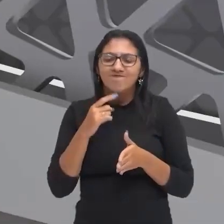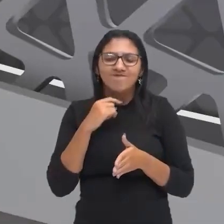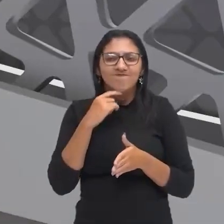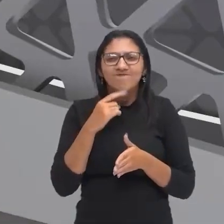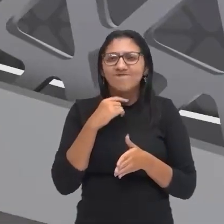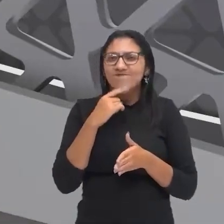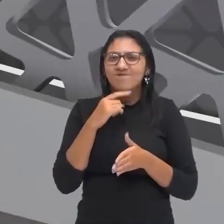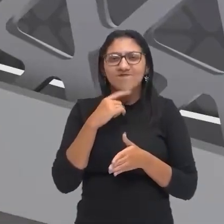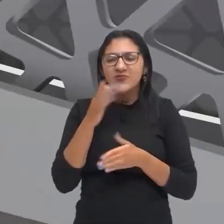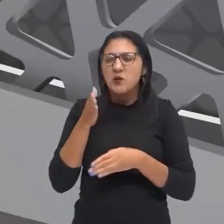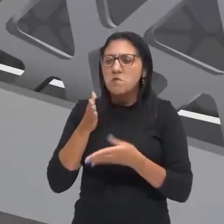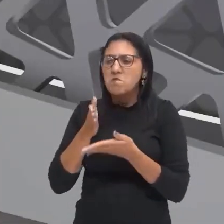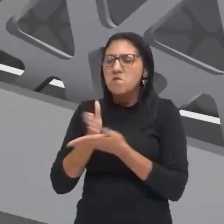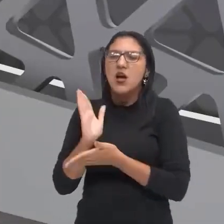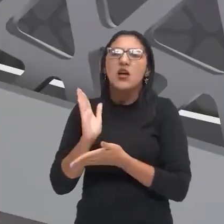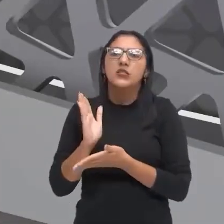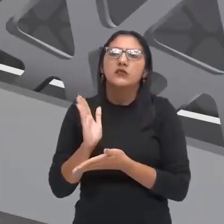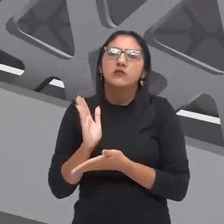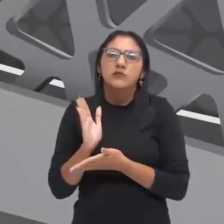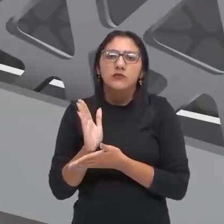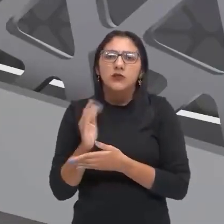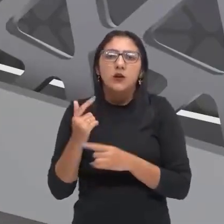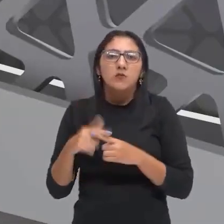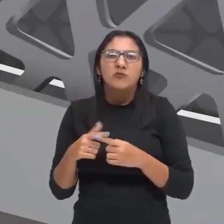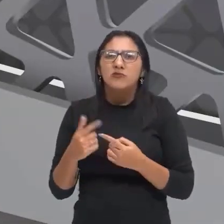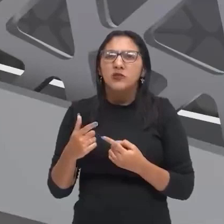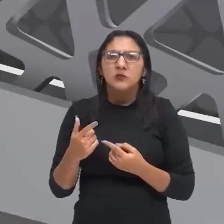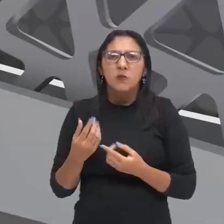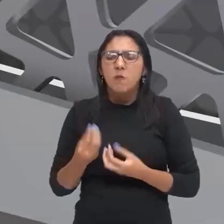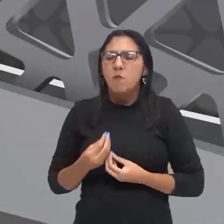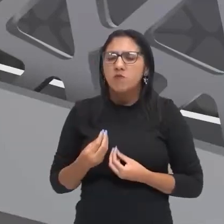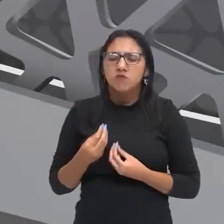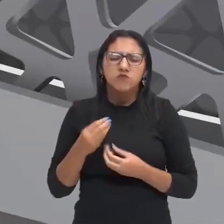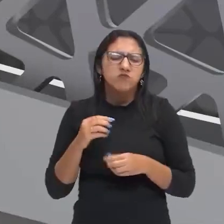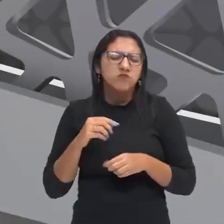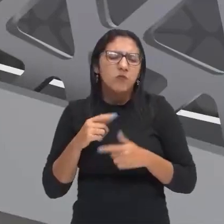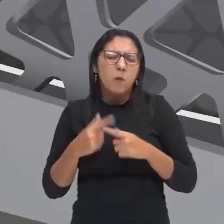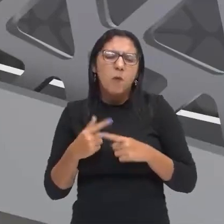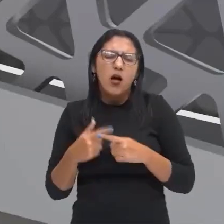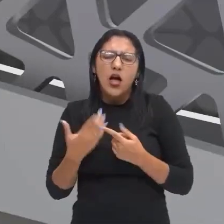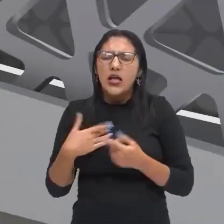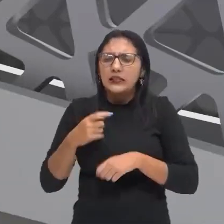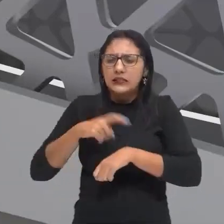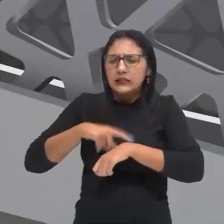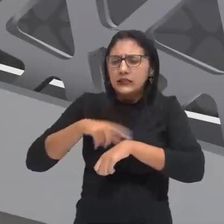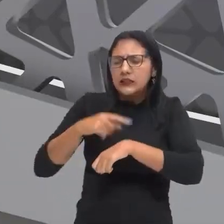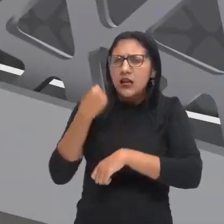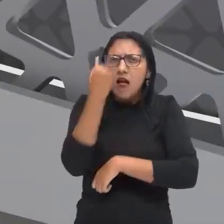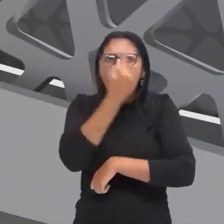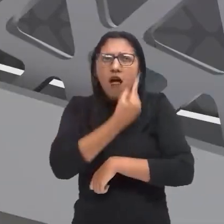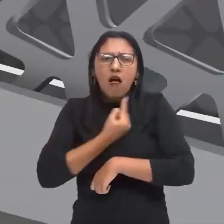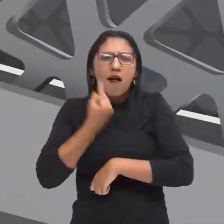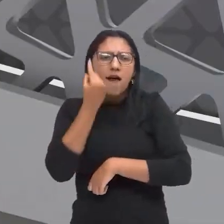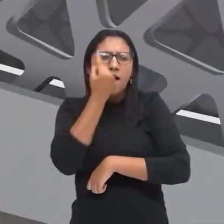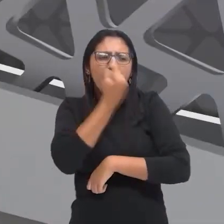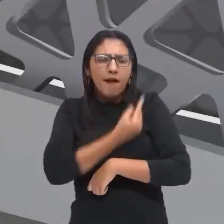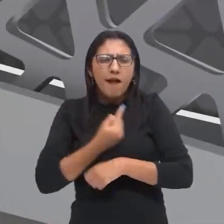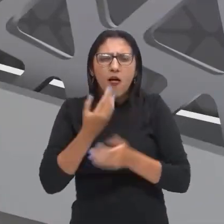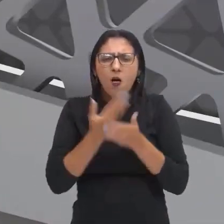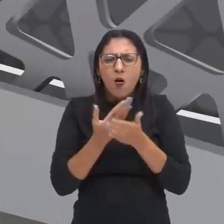passar num desses cursos, porque eu não tinha como me dedicar exclusivamente, reservar a quantidade de horas de estudo que esses